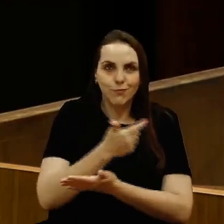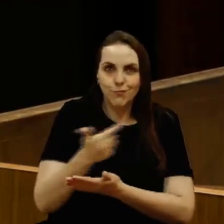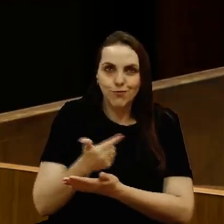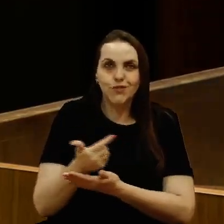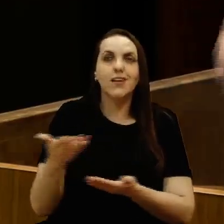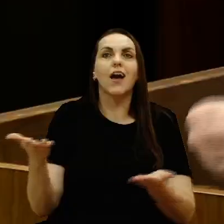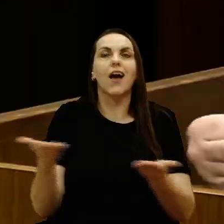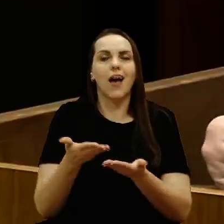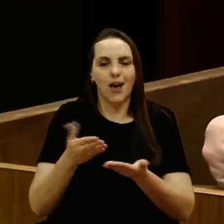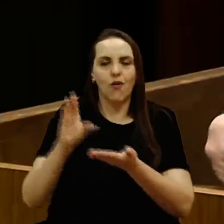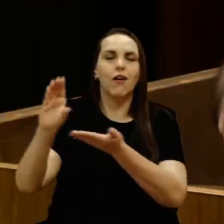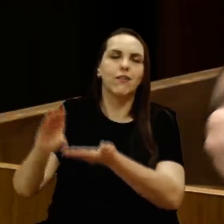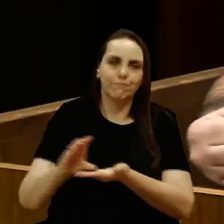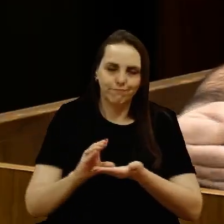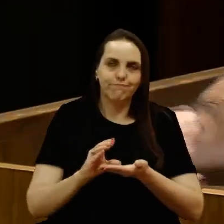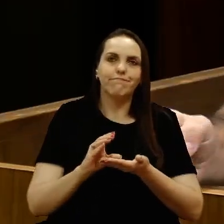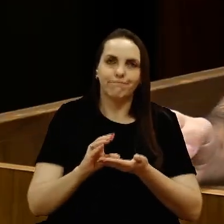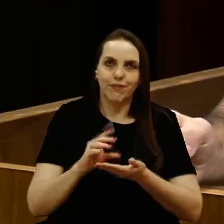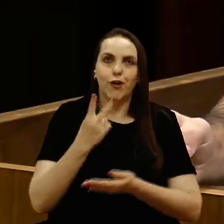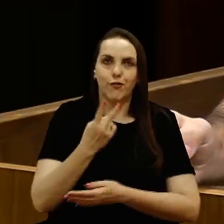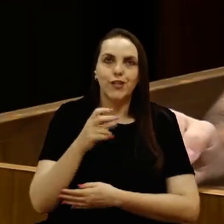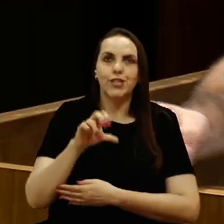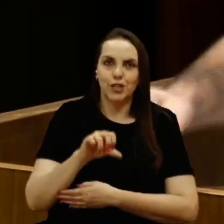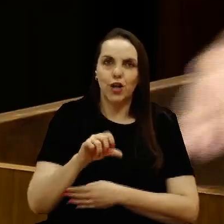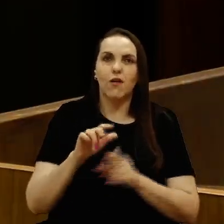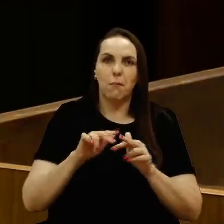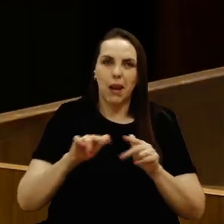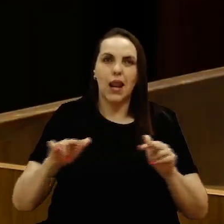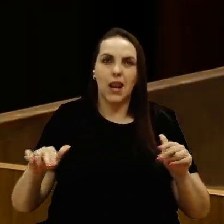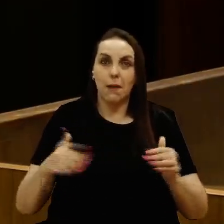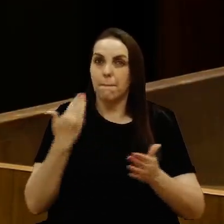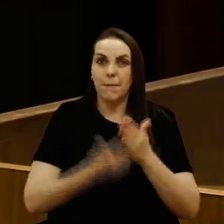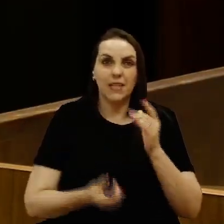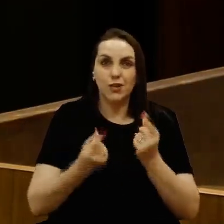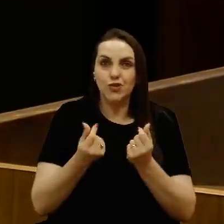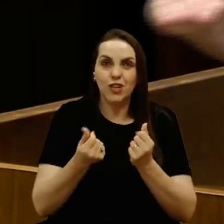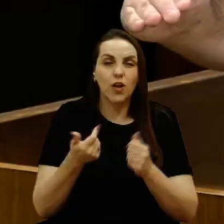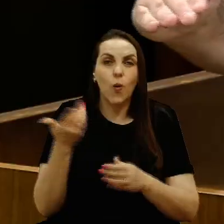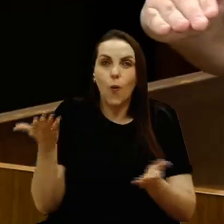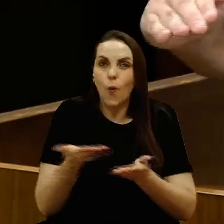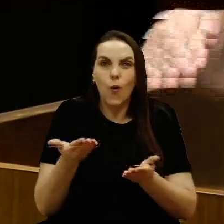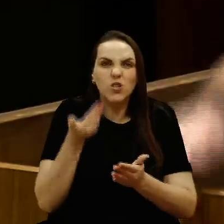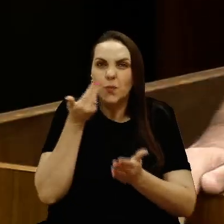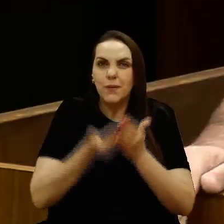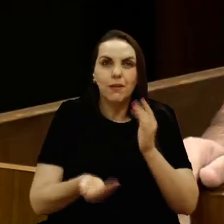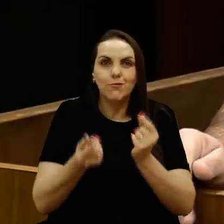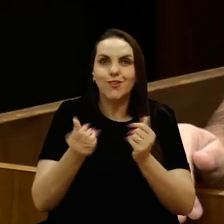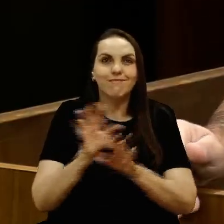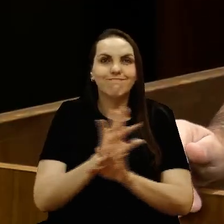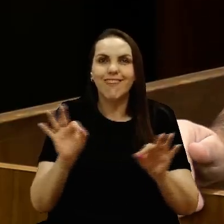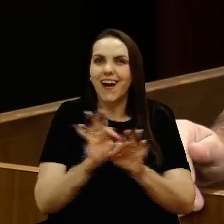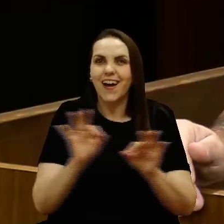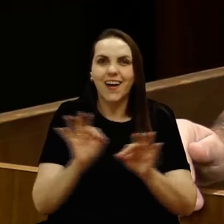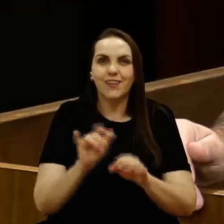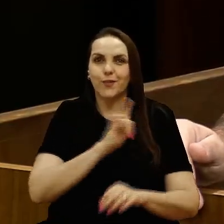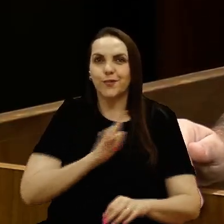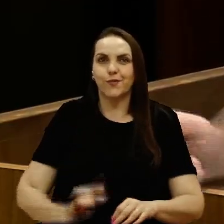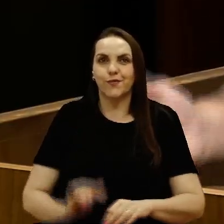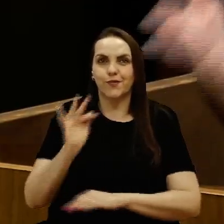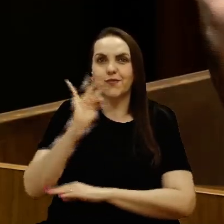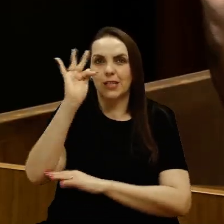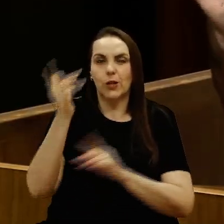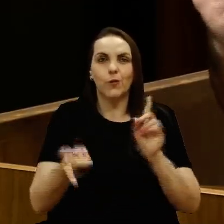das 29 e outras questões que a gente estava perdendo dinheiro. Hoje a gente não está perdendo dinheiro de nada do governo federal, bem pelo contrário, a gente está